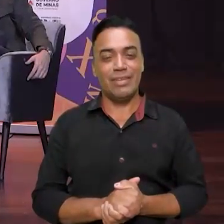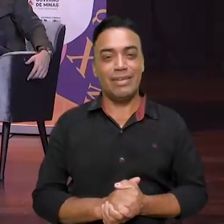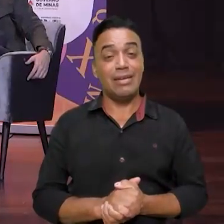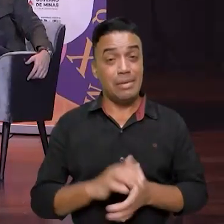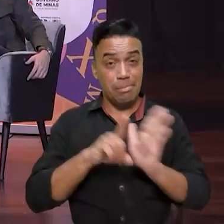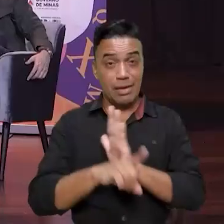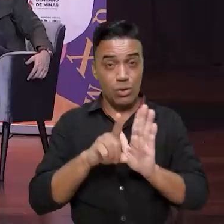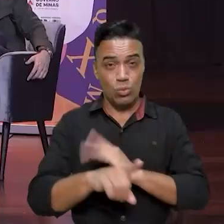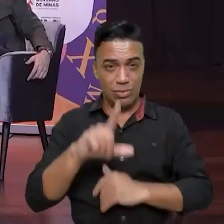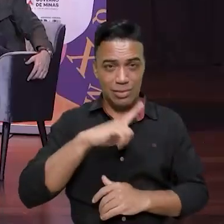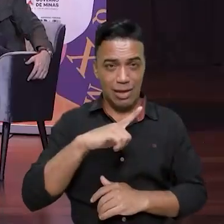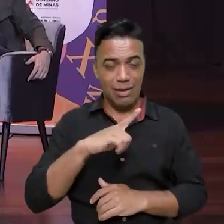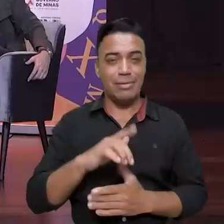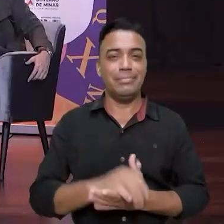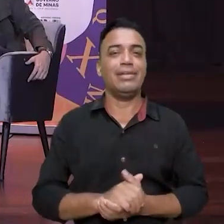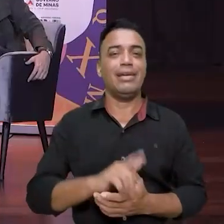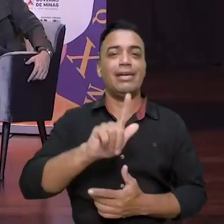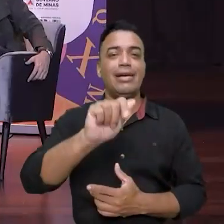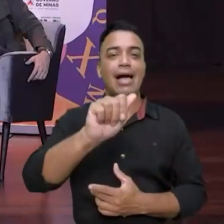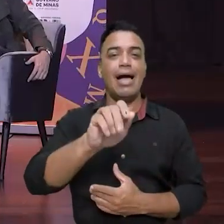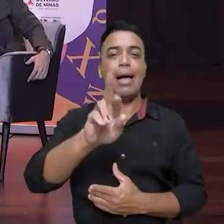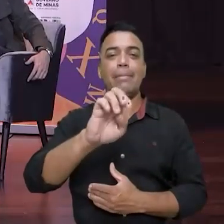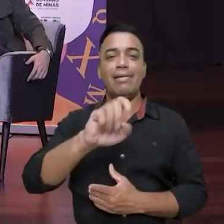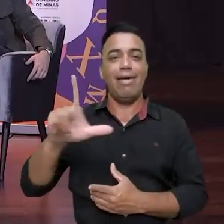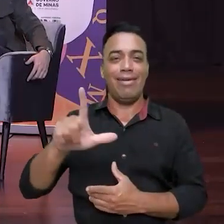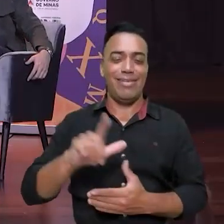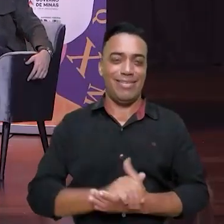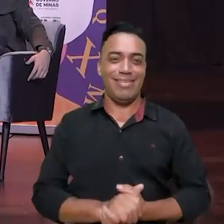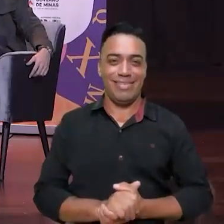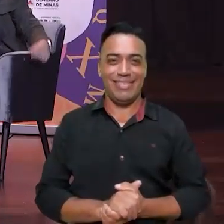Mais perguntas? Ali, Gabriel,